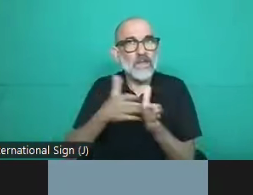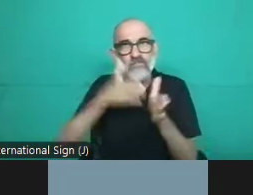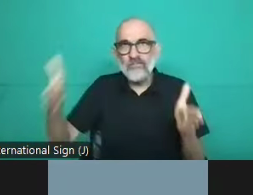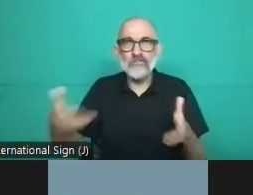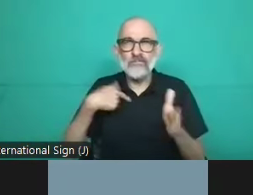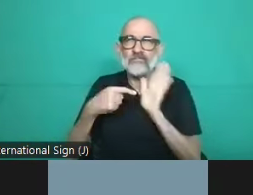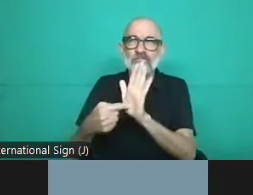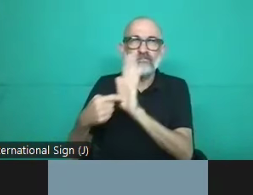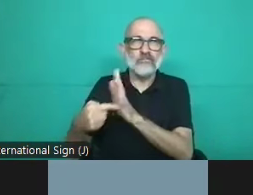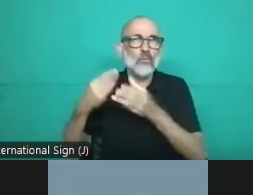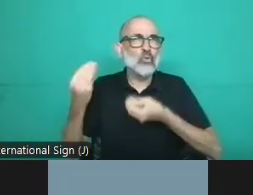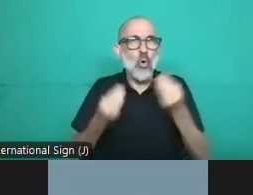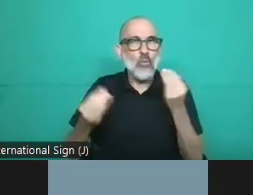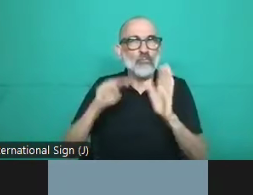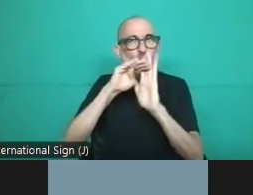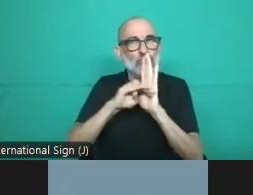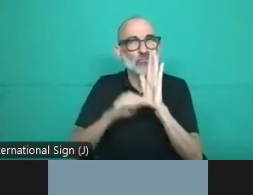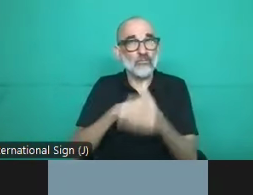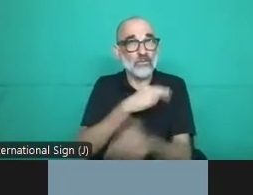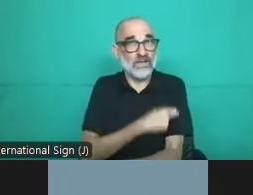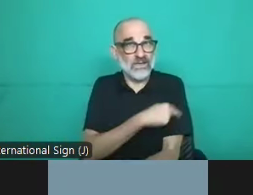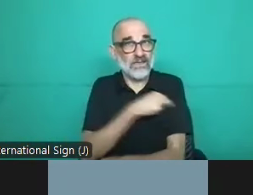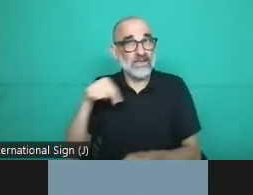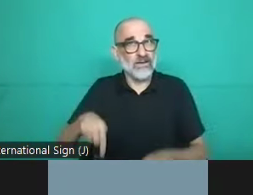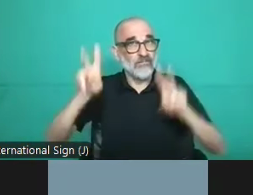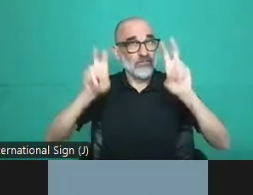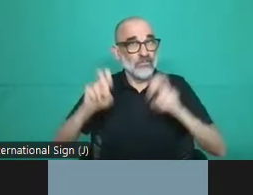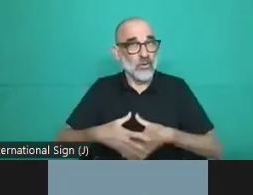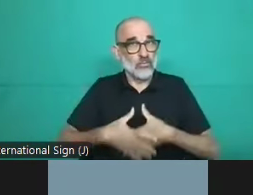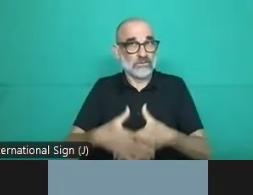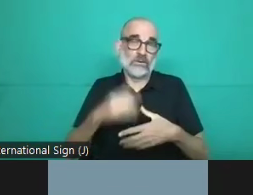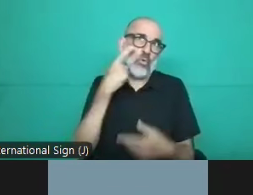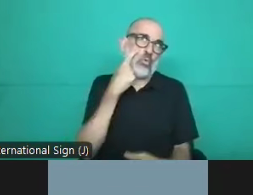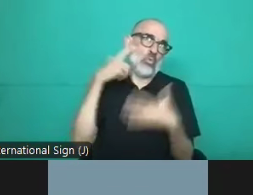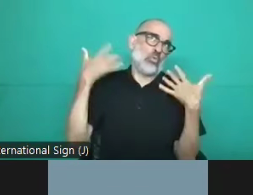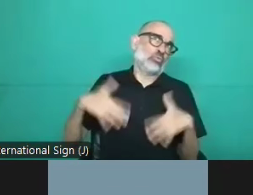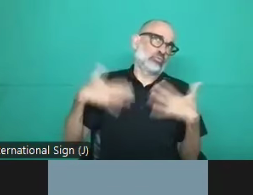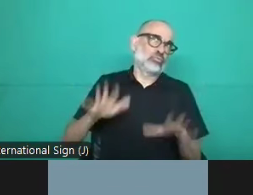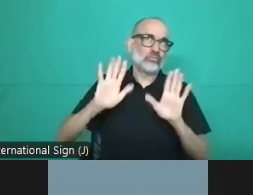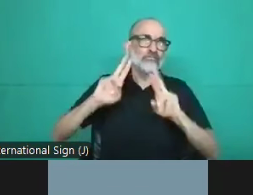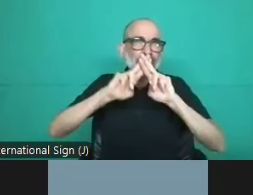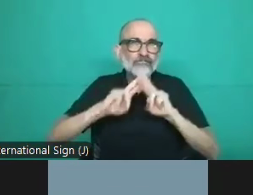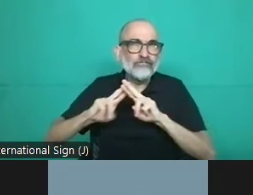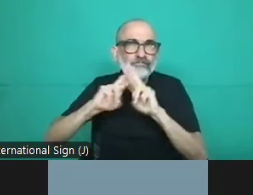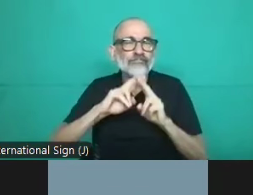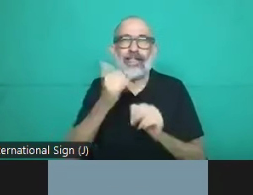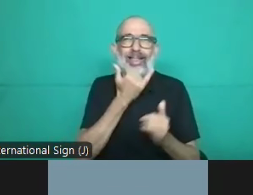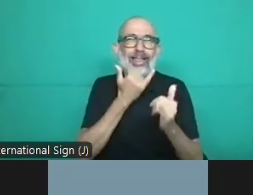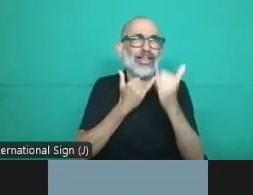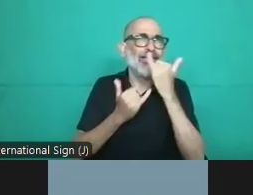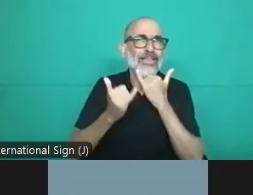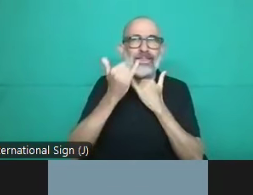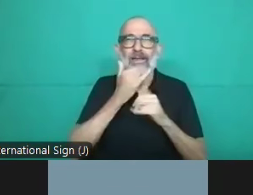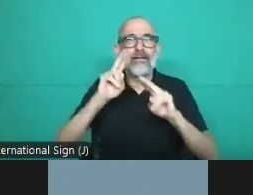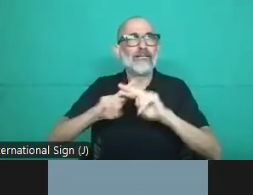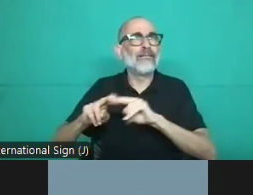para a segurança do paciente. E definitivamente é impossível para dar o tratamento correto se não